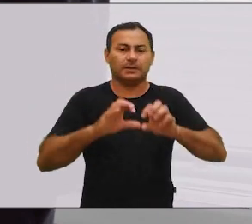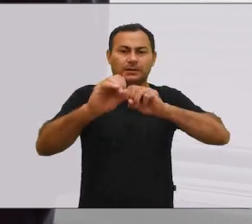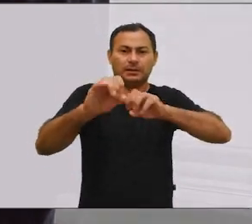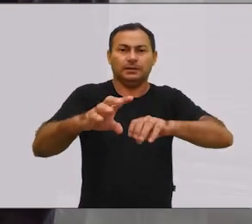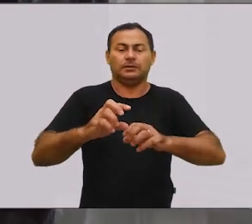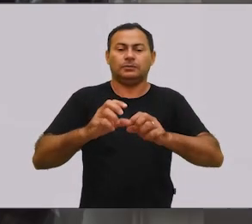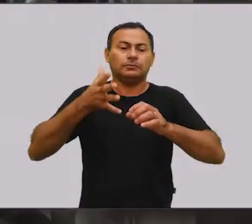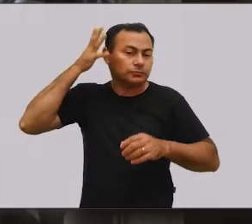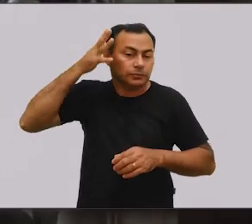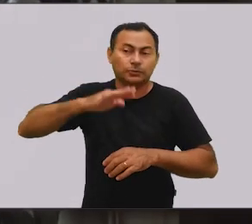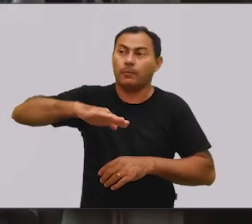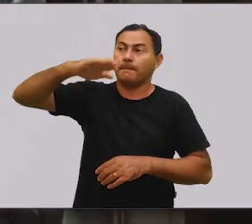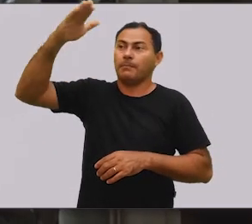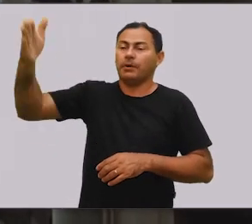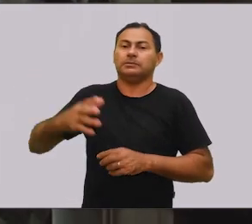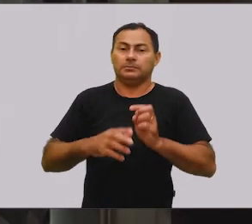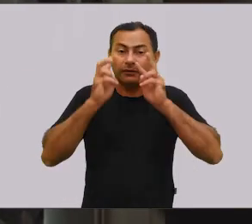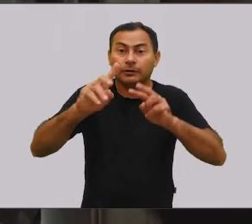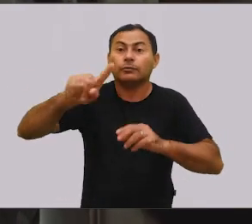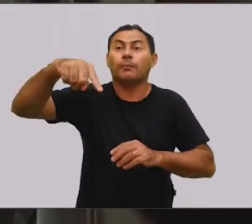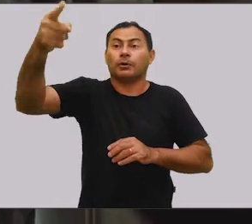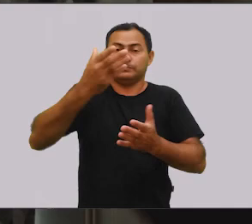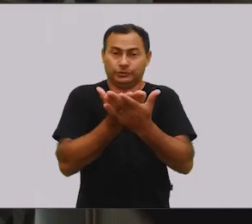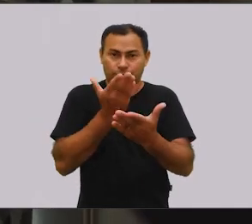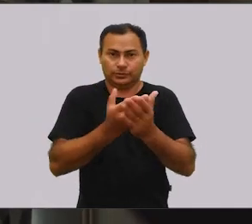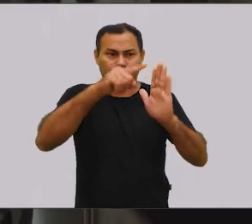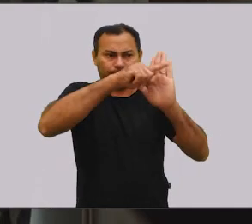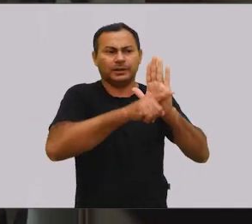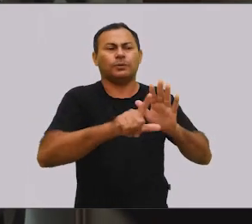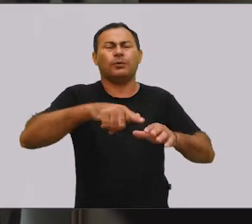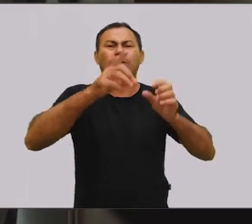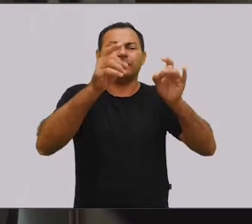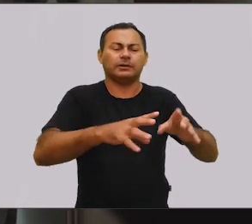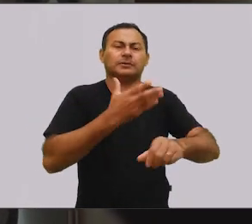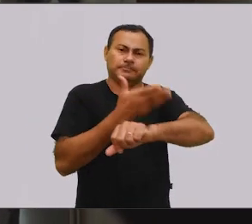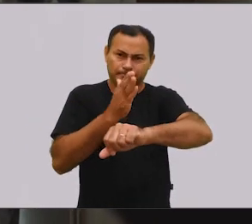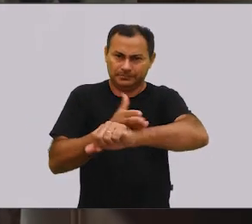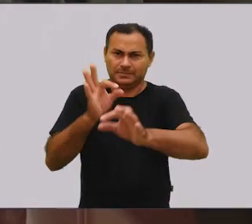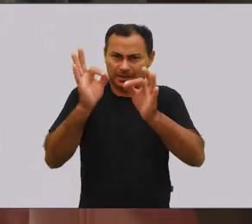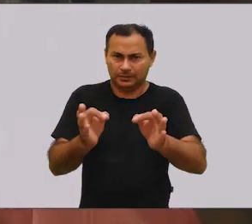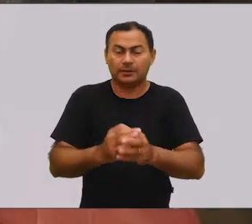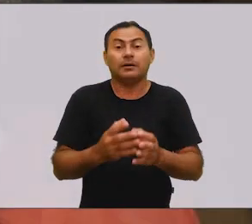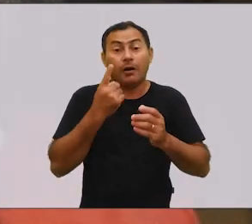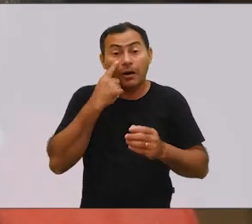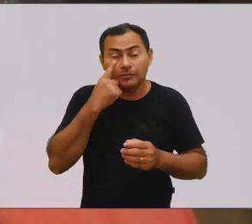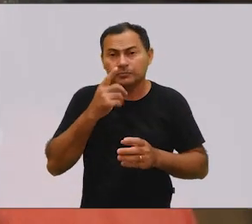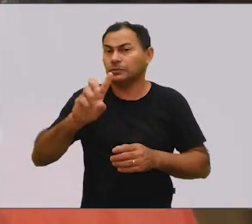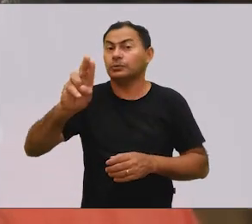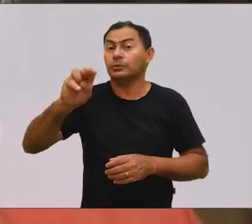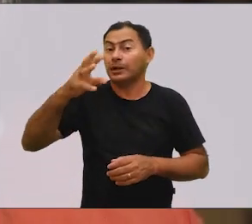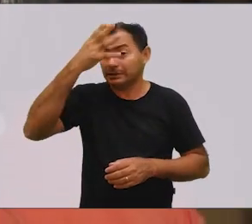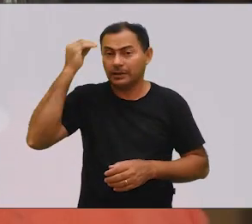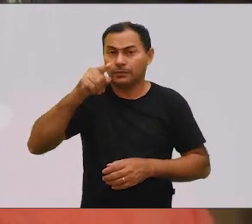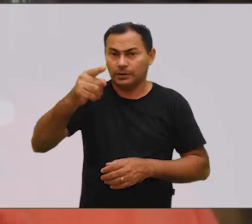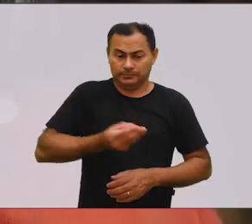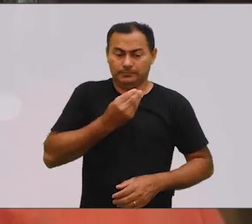do ensino do Sermão do Monte, como veremos no próximo estudo. O resto é aplicação. Olha, não esqueça